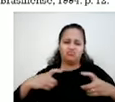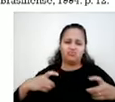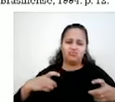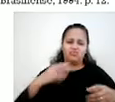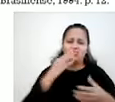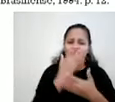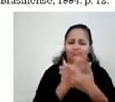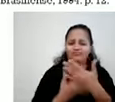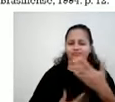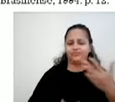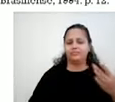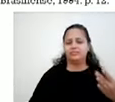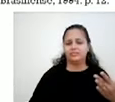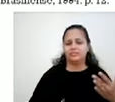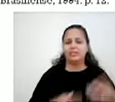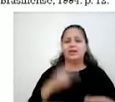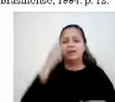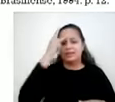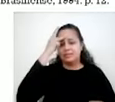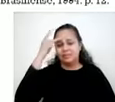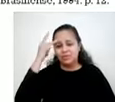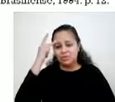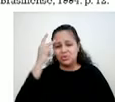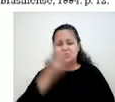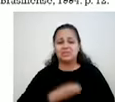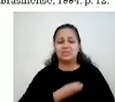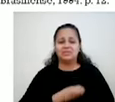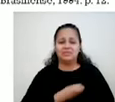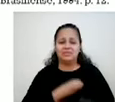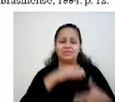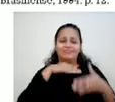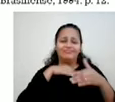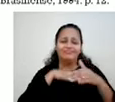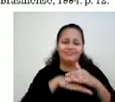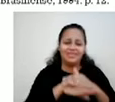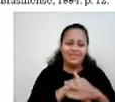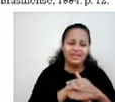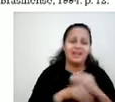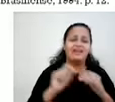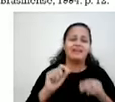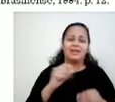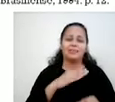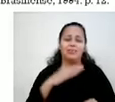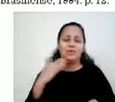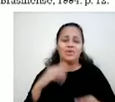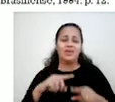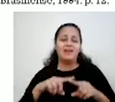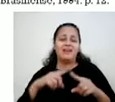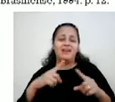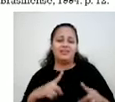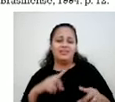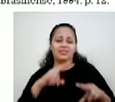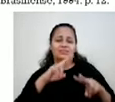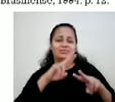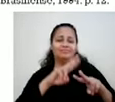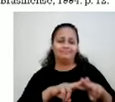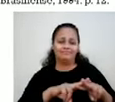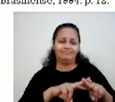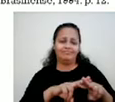poucos sobreviventes tiveram de enterrar os parentes rapidamente, antes que eles próprios fossem presos e vendidos como